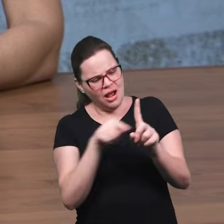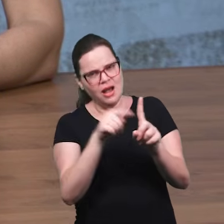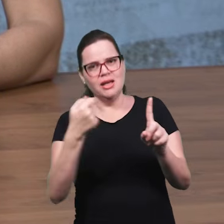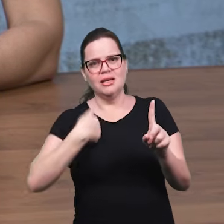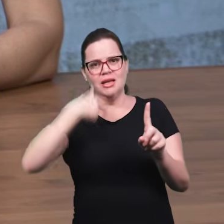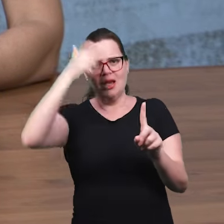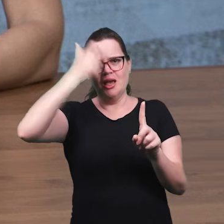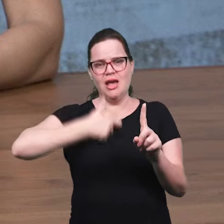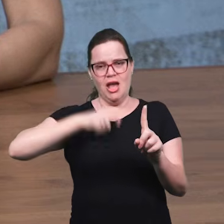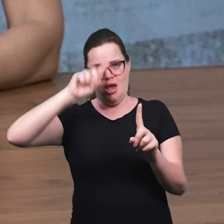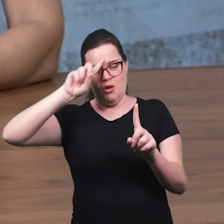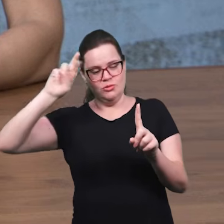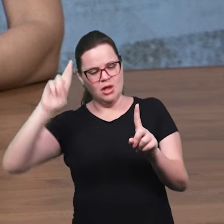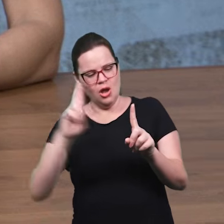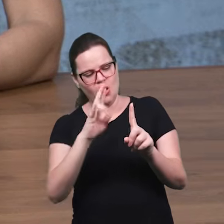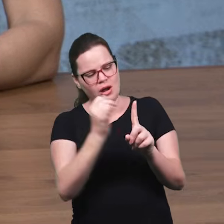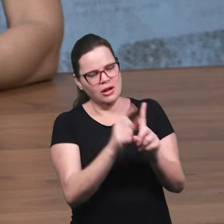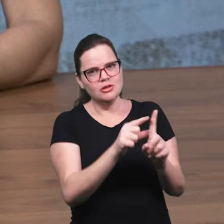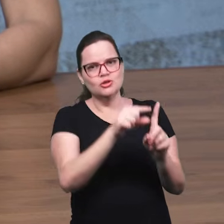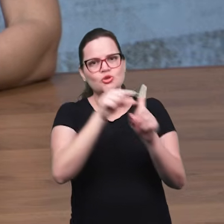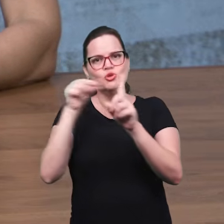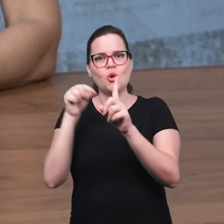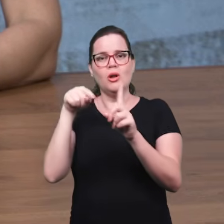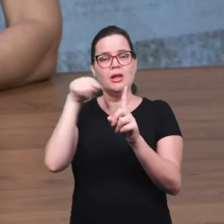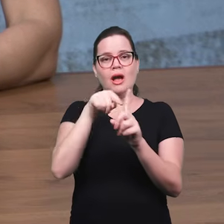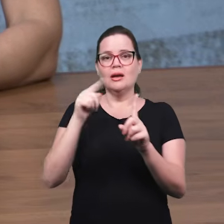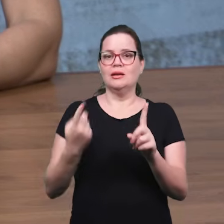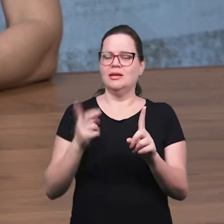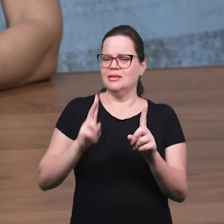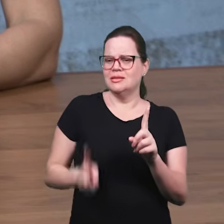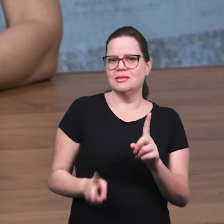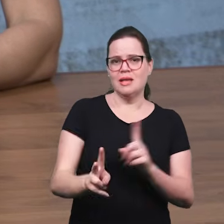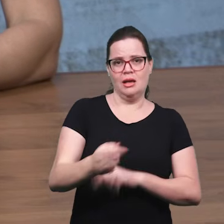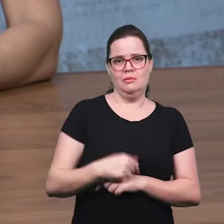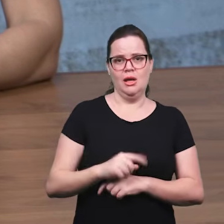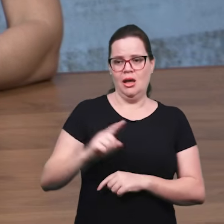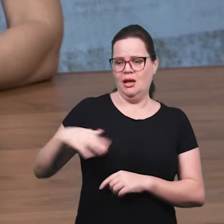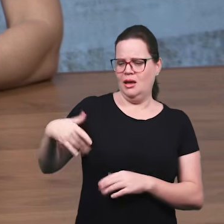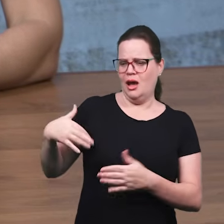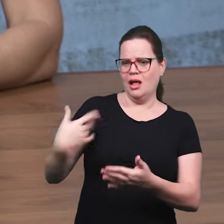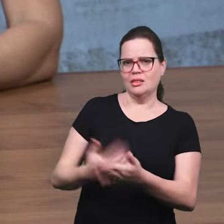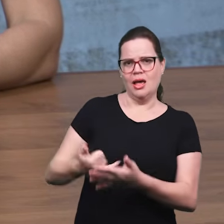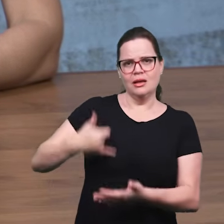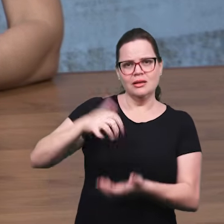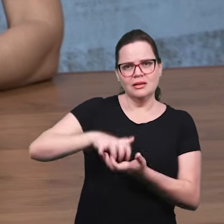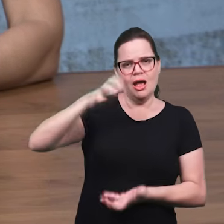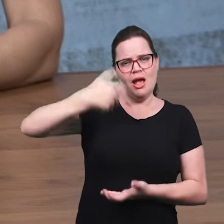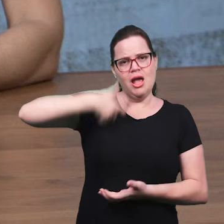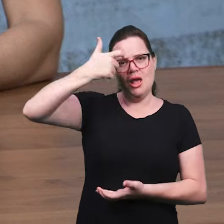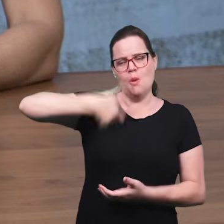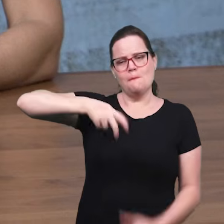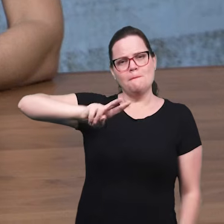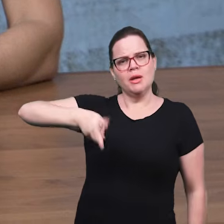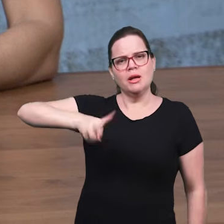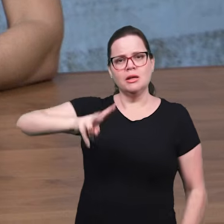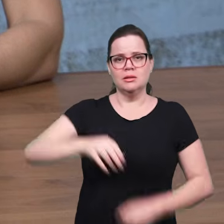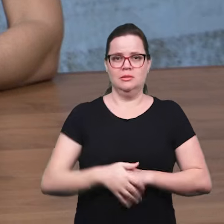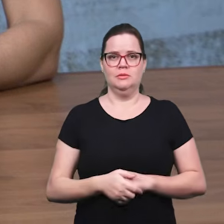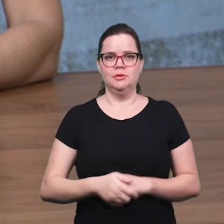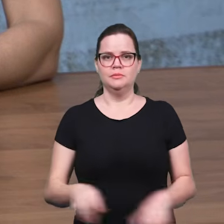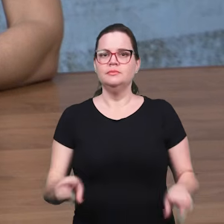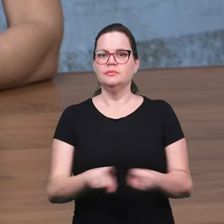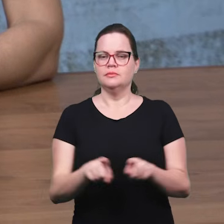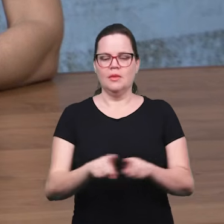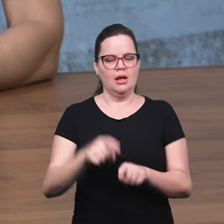levei desde a madre. E até a velhice eu serei o mesmo, e ainda até as cãs eu